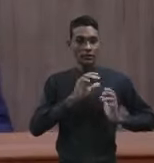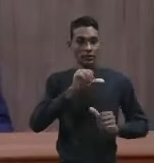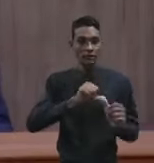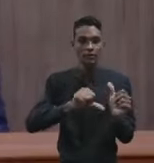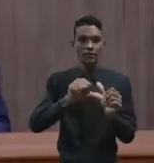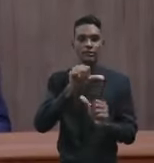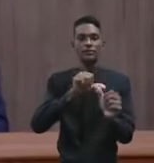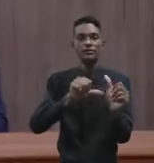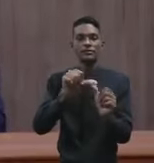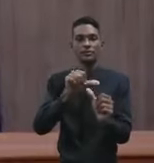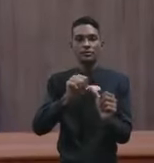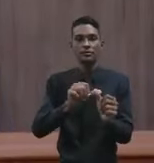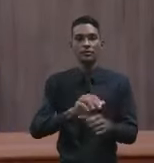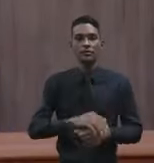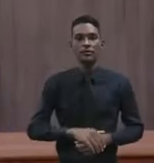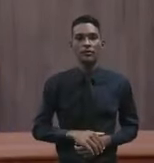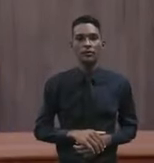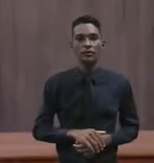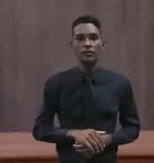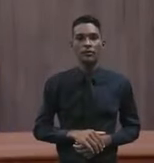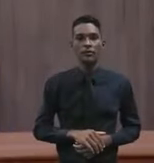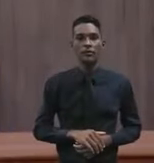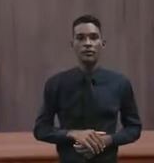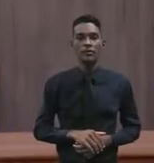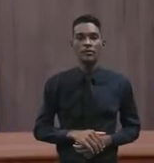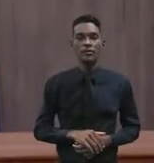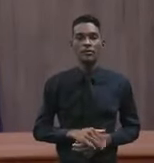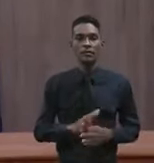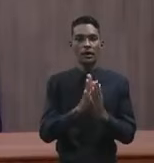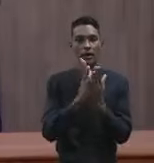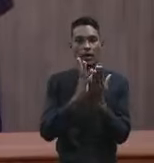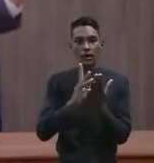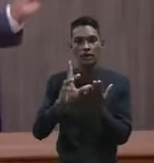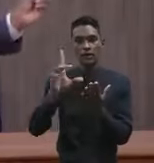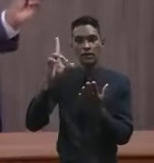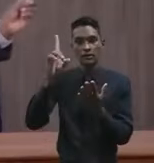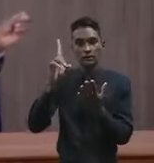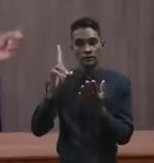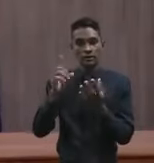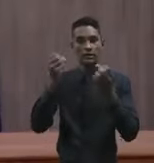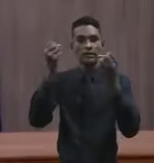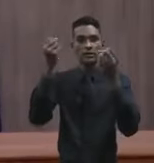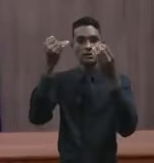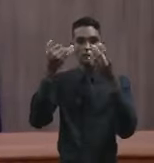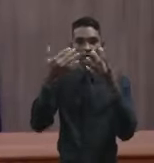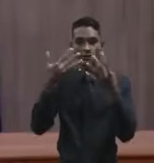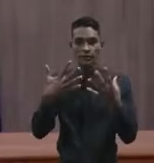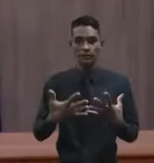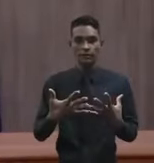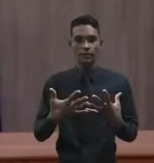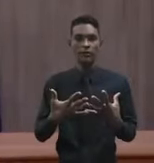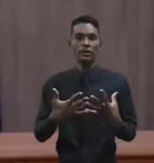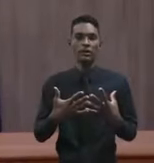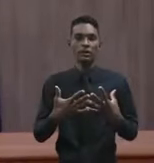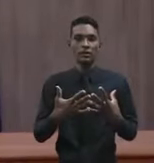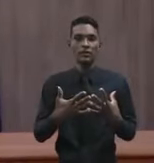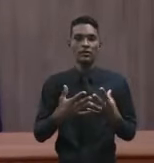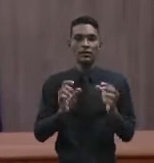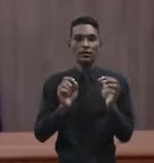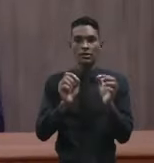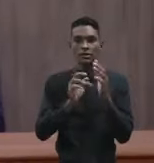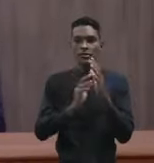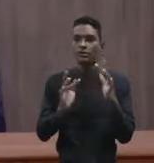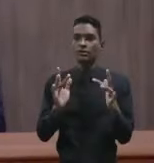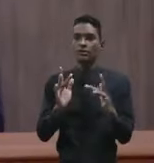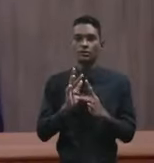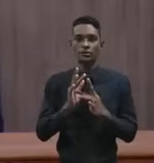Colossenses 1:13, a Bíblia diz que ele nos transportou do reino das trevas para o reino do Filho do seu amor, não é